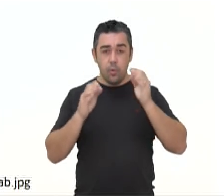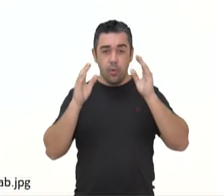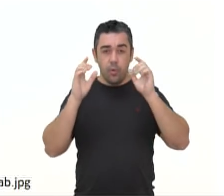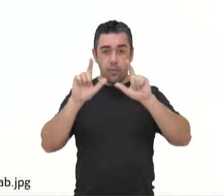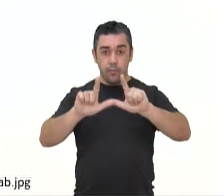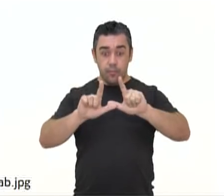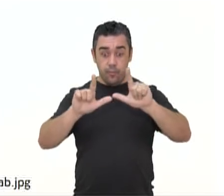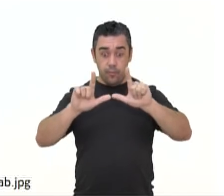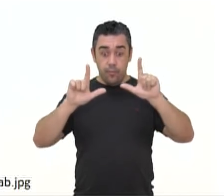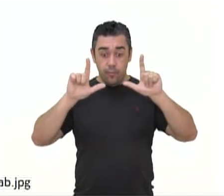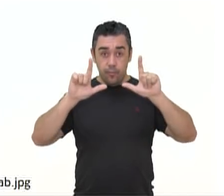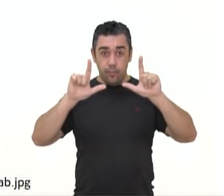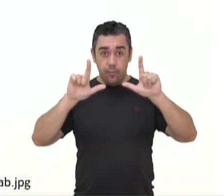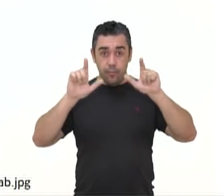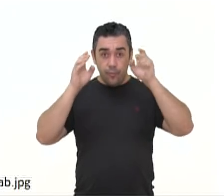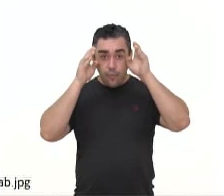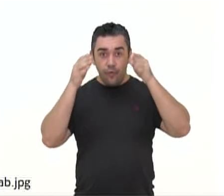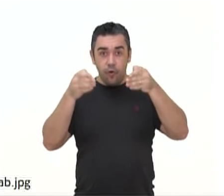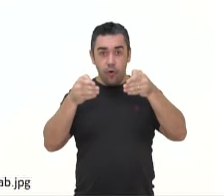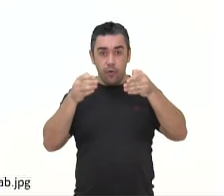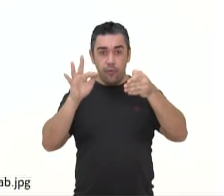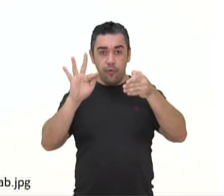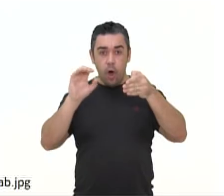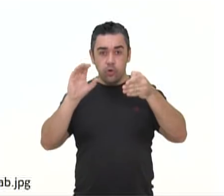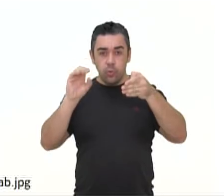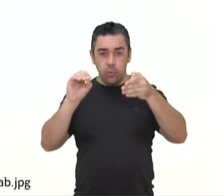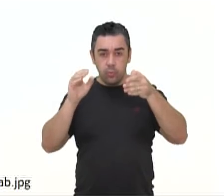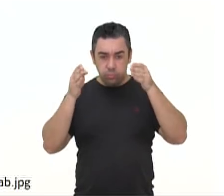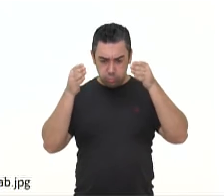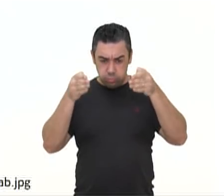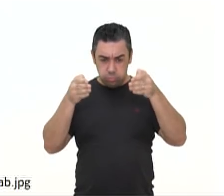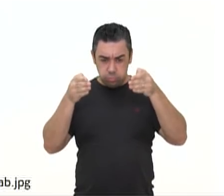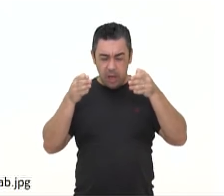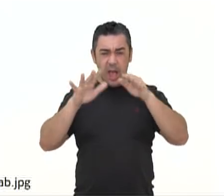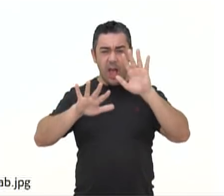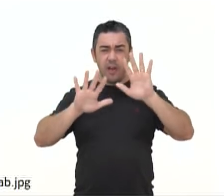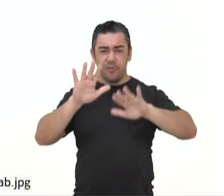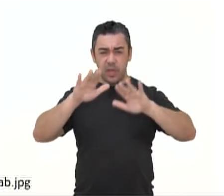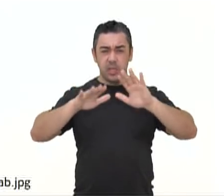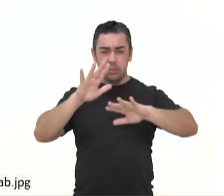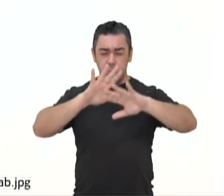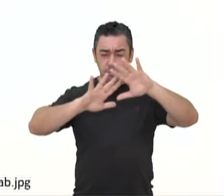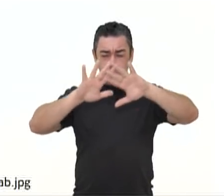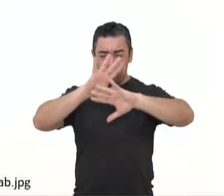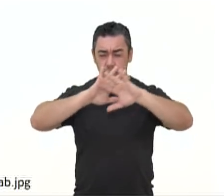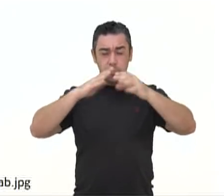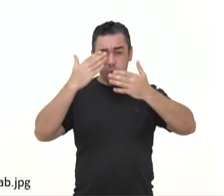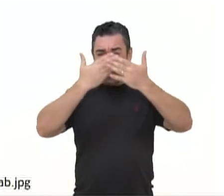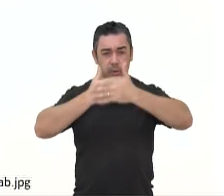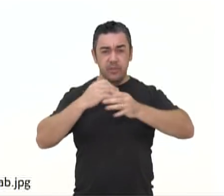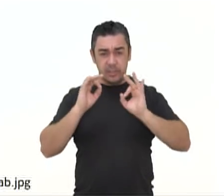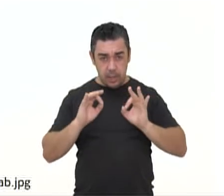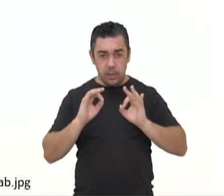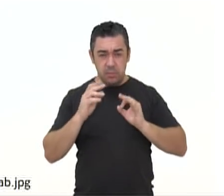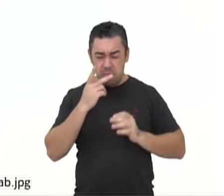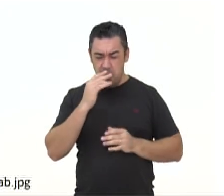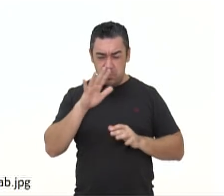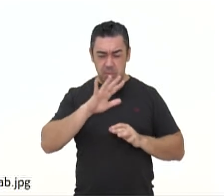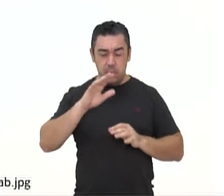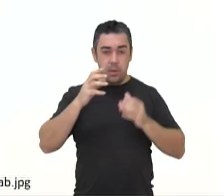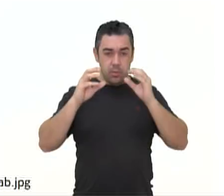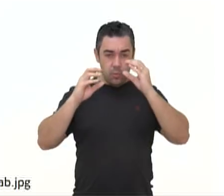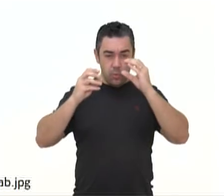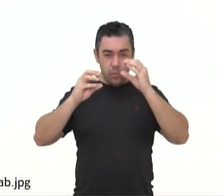posso colocar um objeto, mas às vezes ele pode aparecer um pouco embaçado, um pouco, sabe, que parece que tem uma névoa